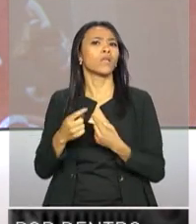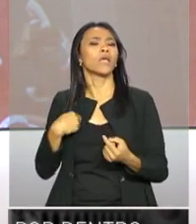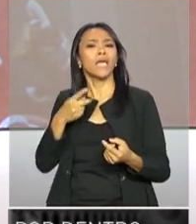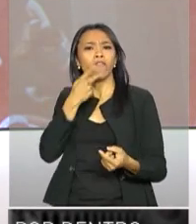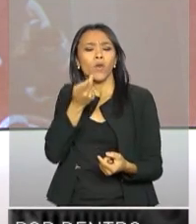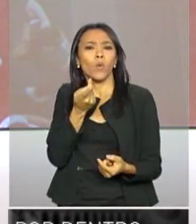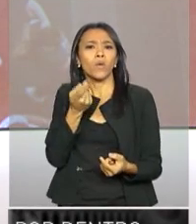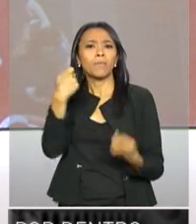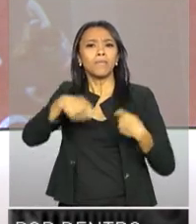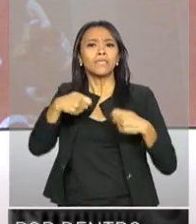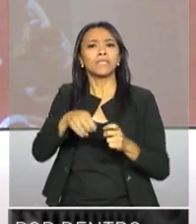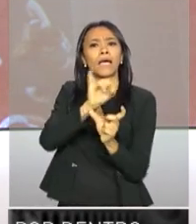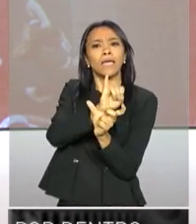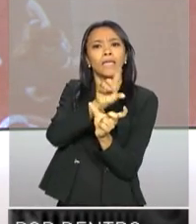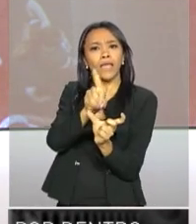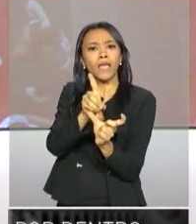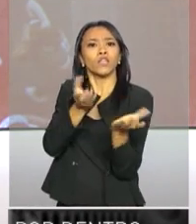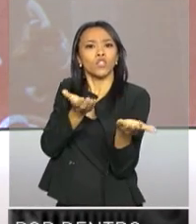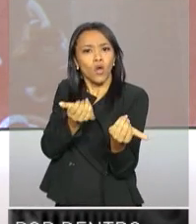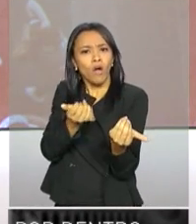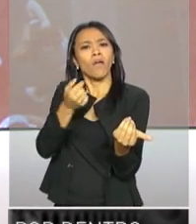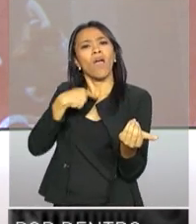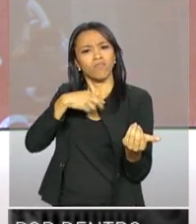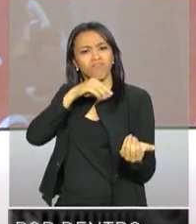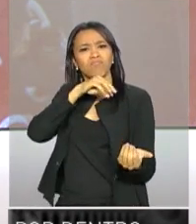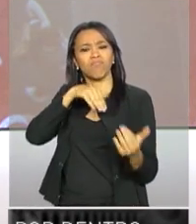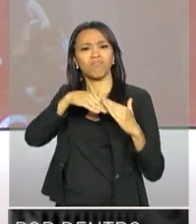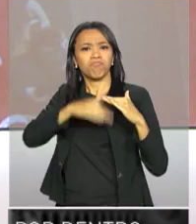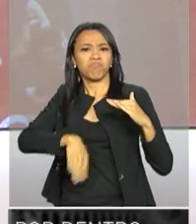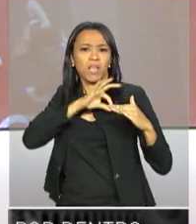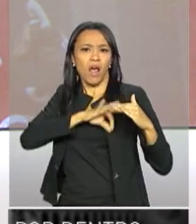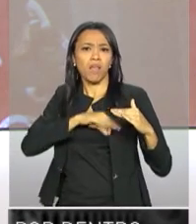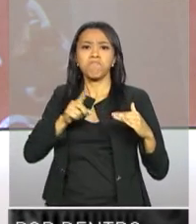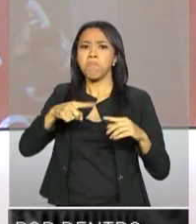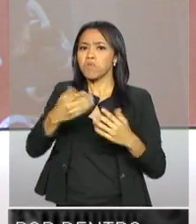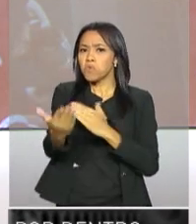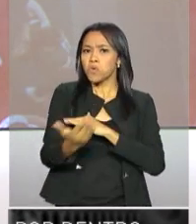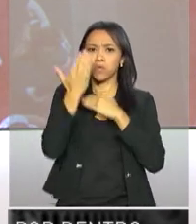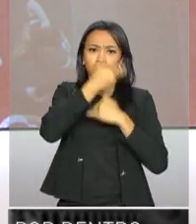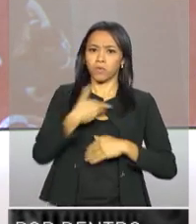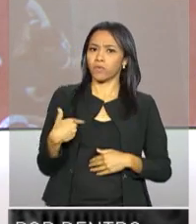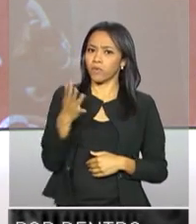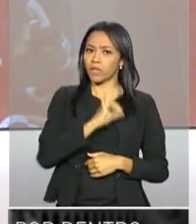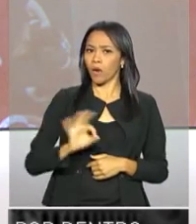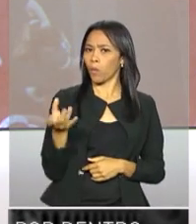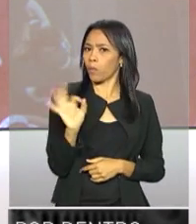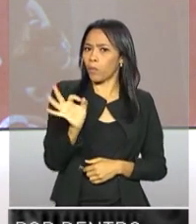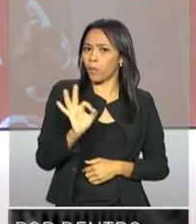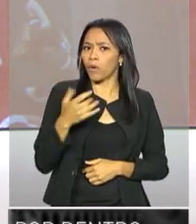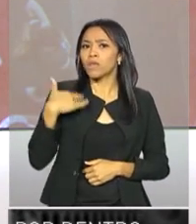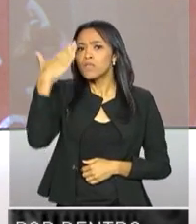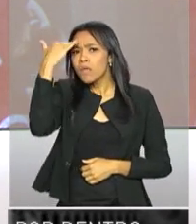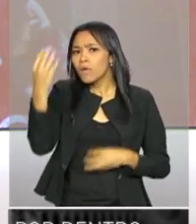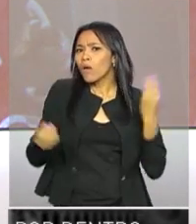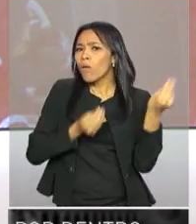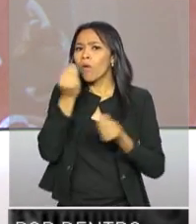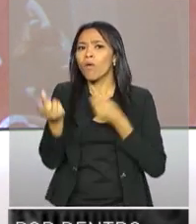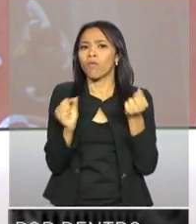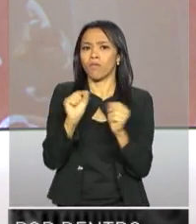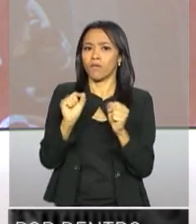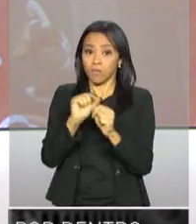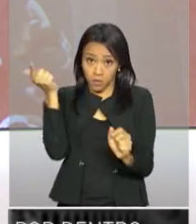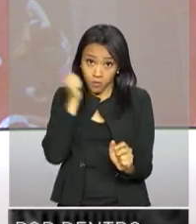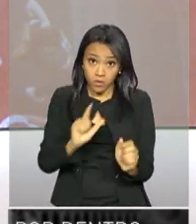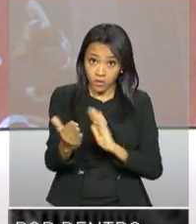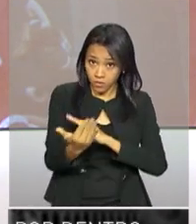precisa da ID jovem é de renda mas não recebe nenhuma bolsa do governo federal Ele quer saber o que fazer